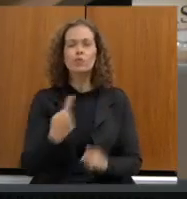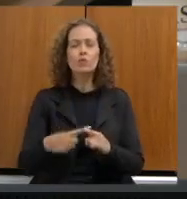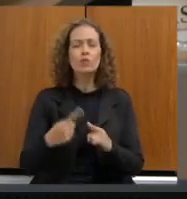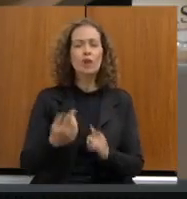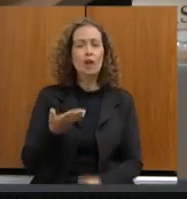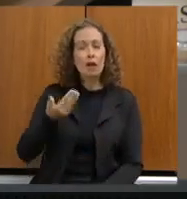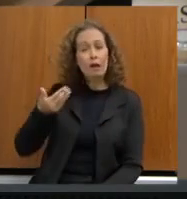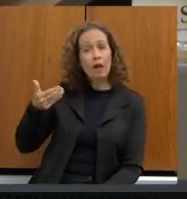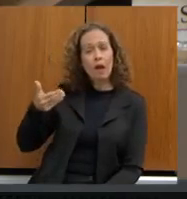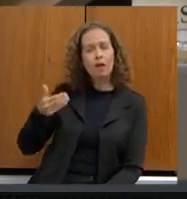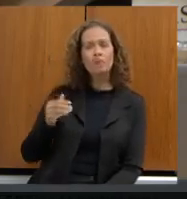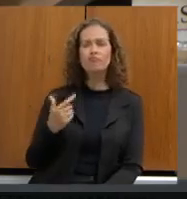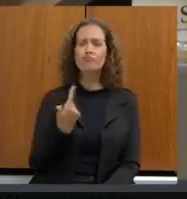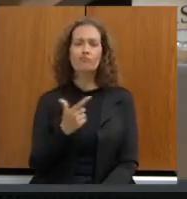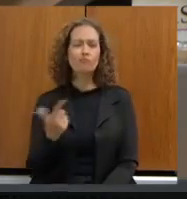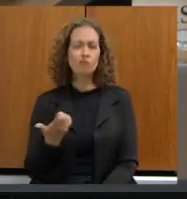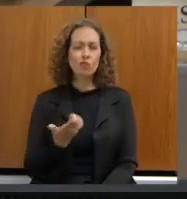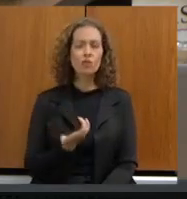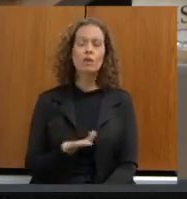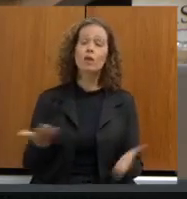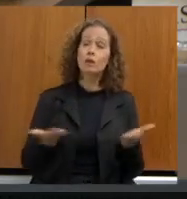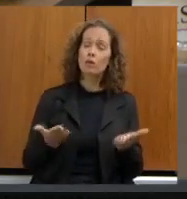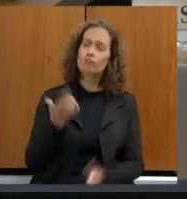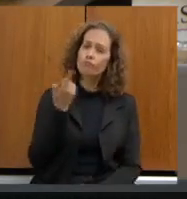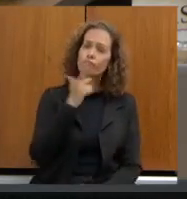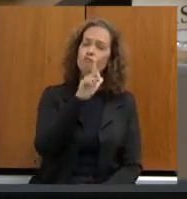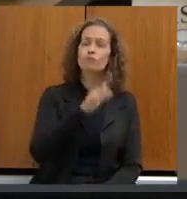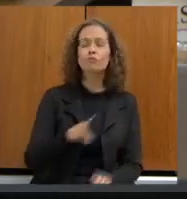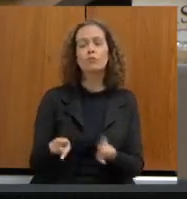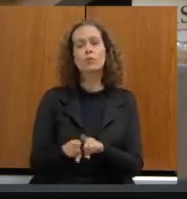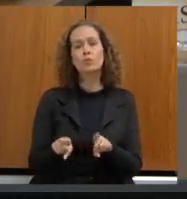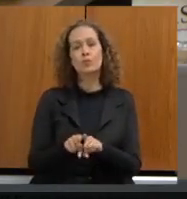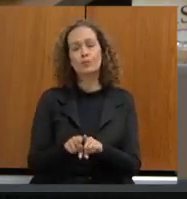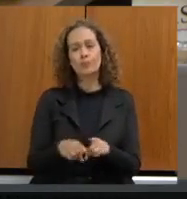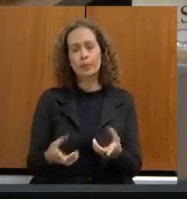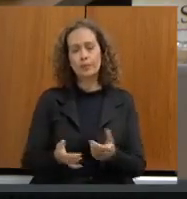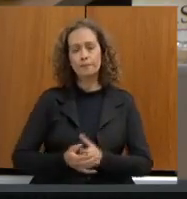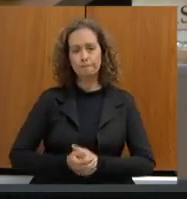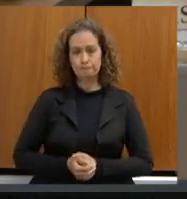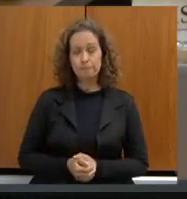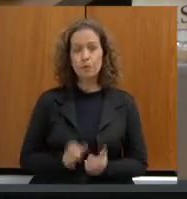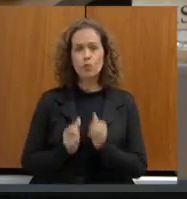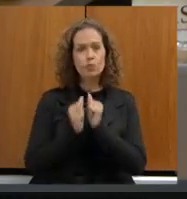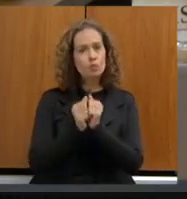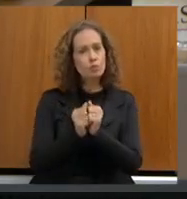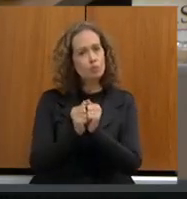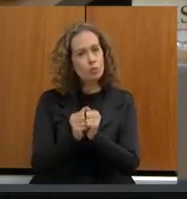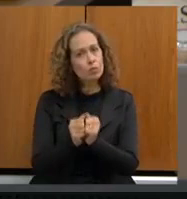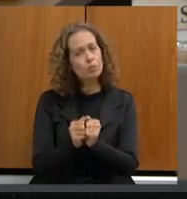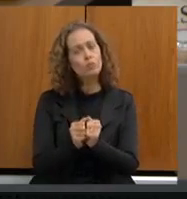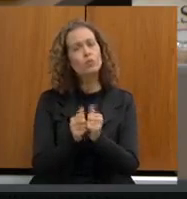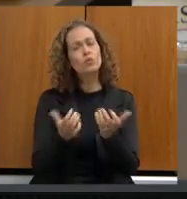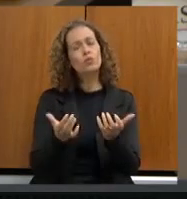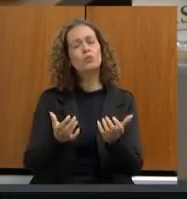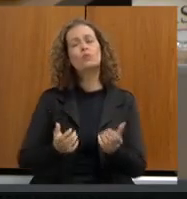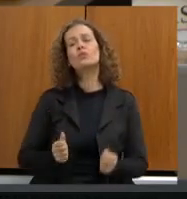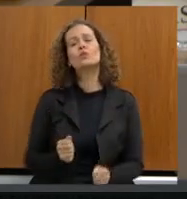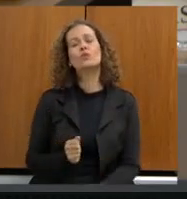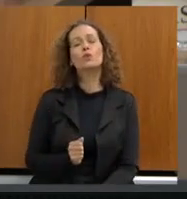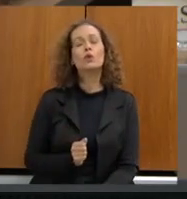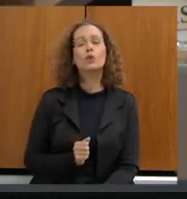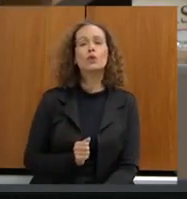funcionou Oi e a gente conseguiu então junto com o o